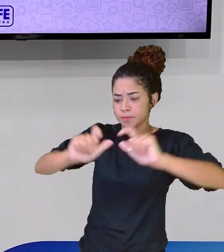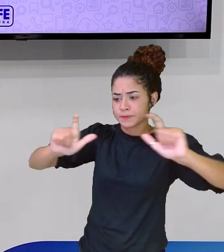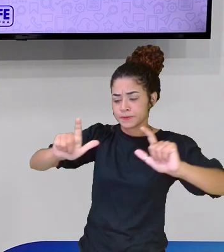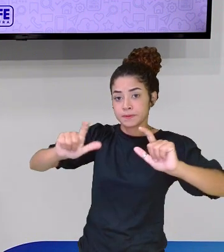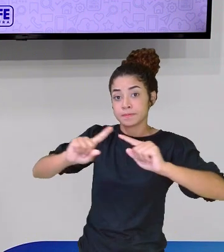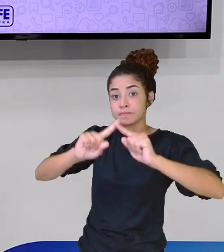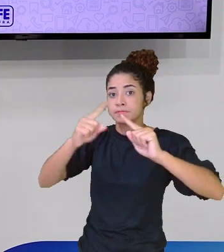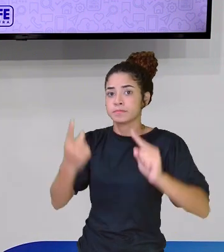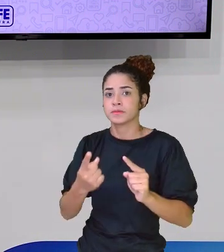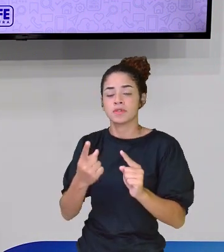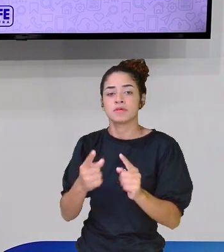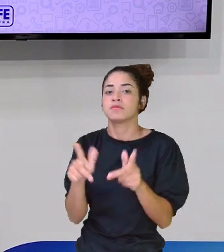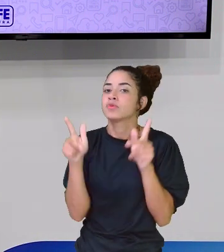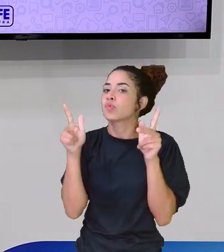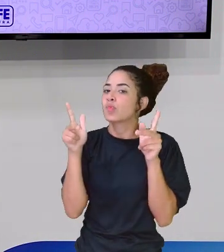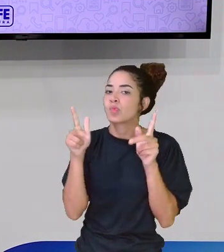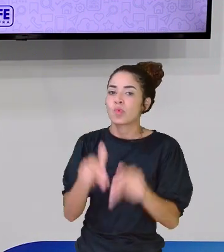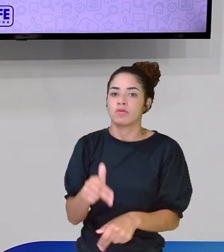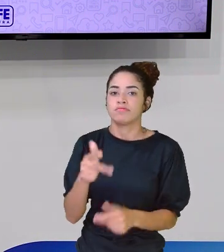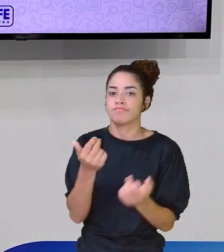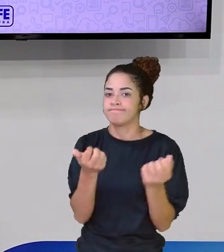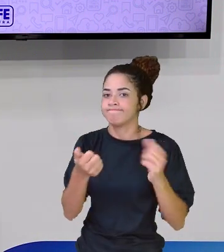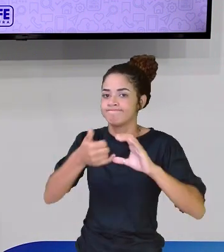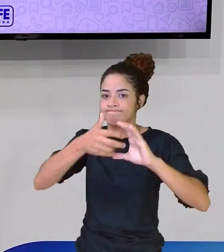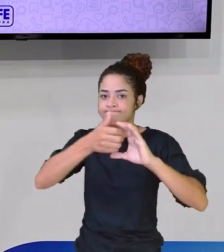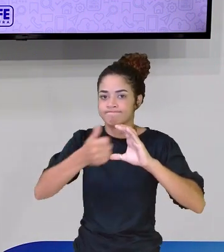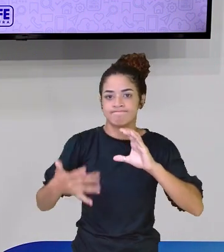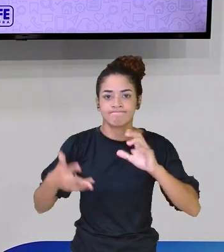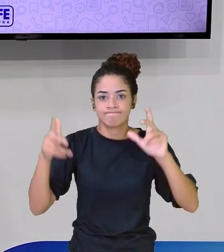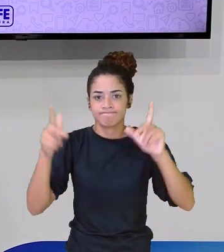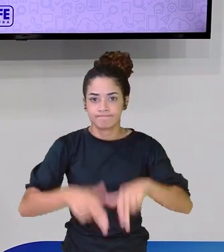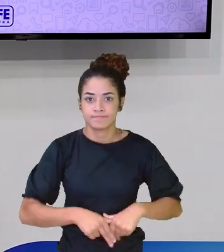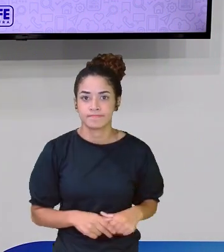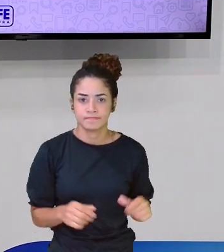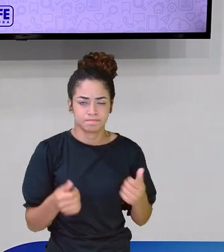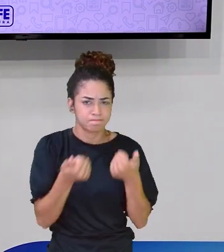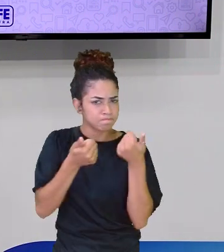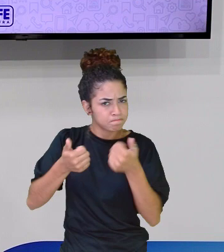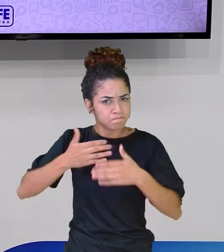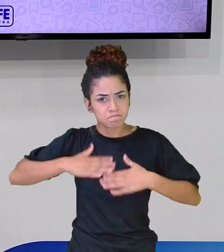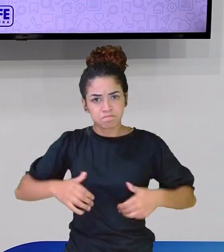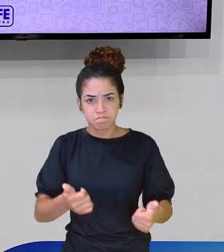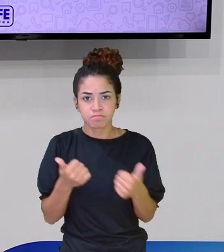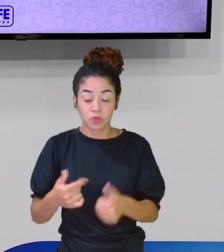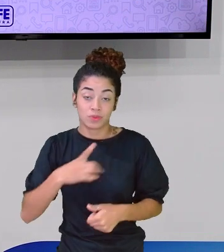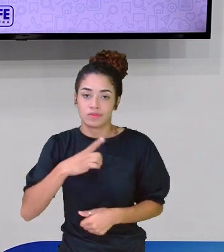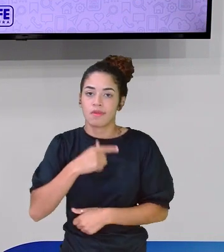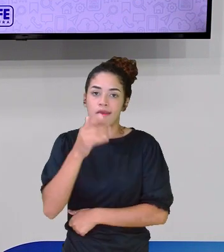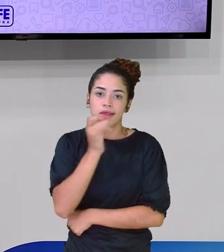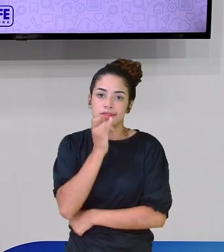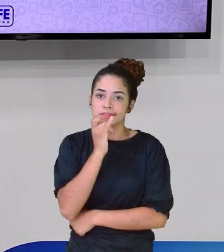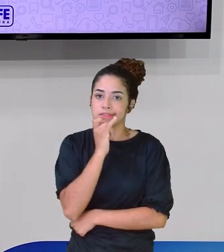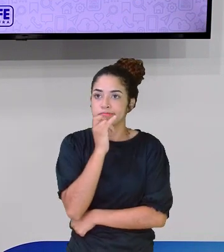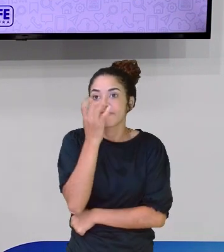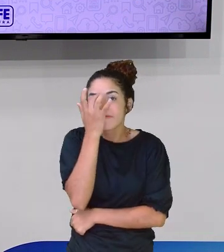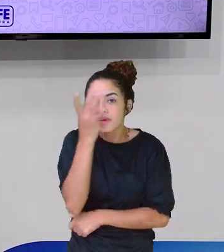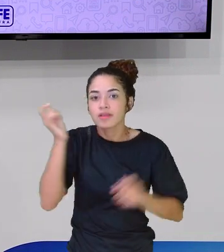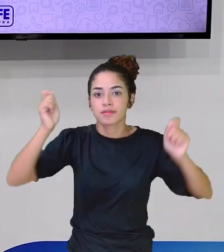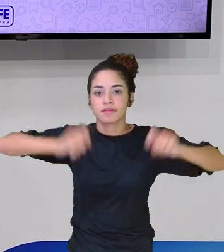mas mantém-se as mesmas características. Tranquilo? Eu tenho um exemplo bem prático para